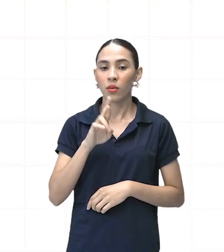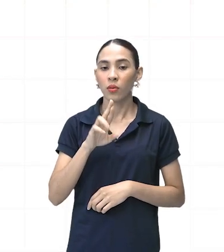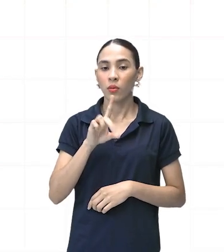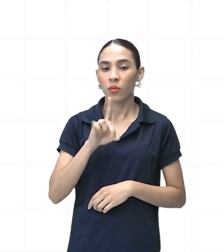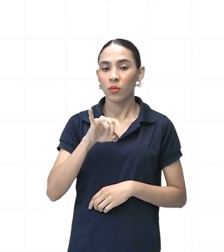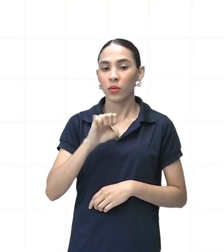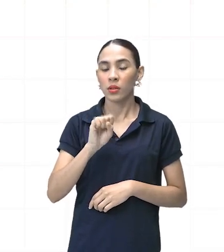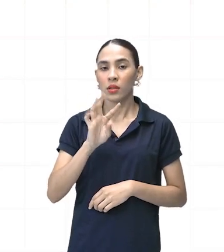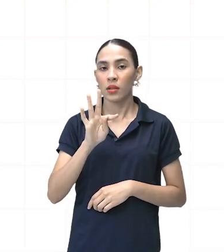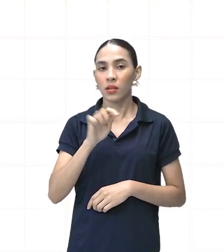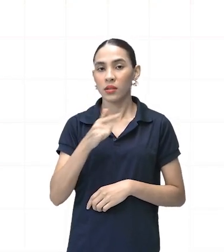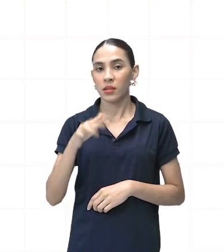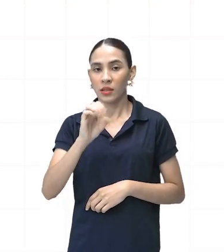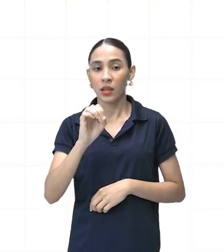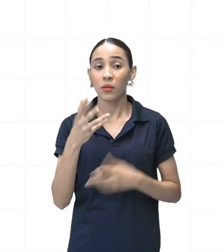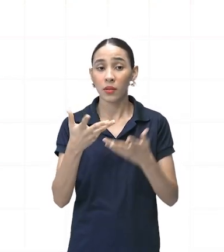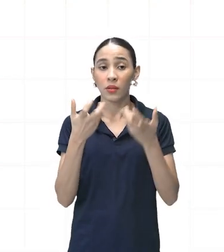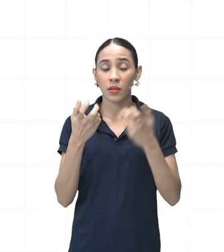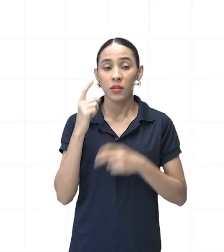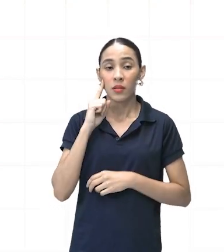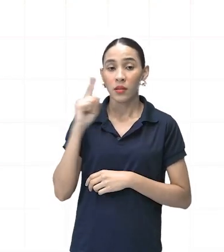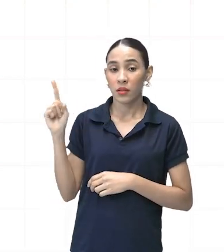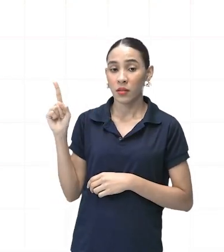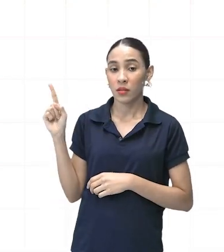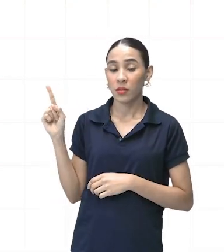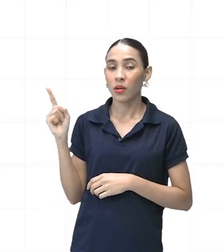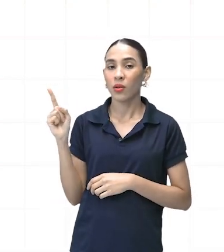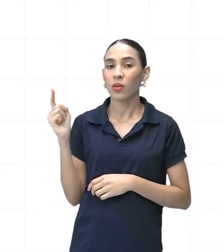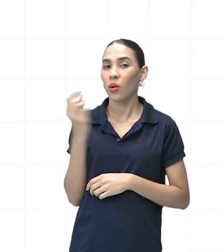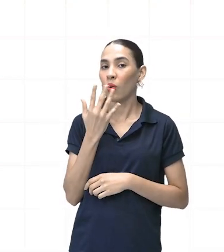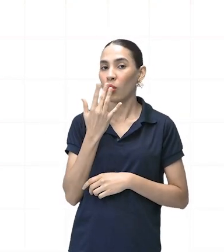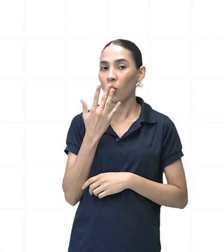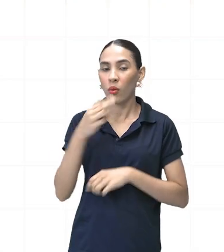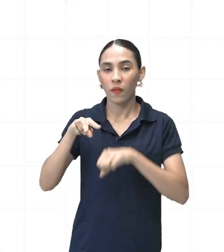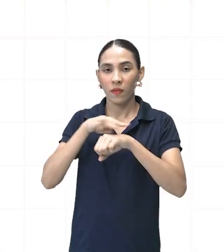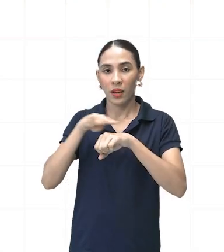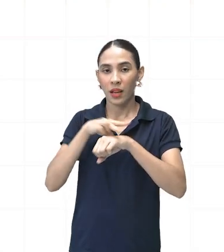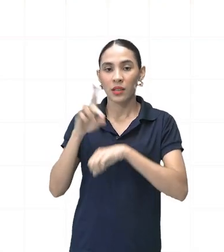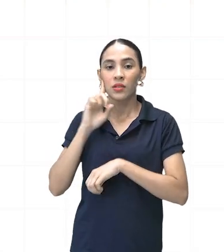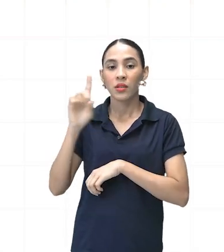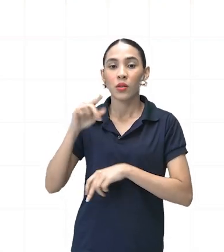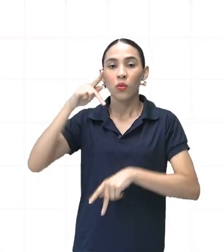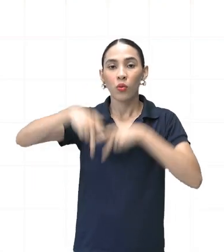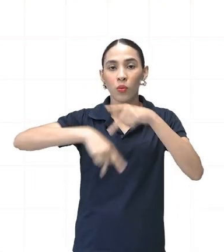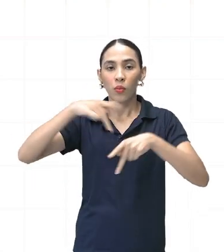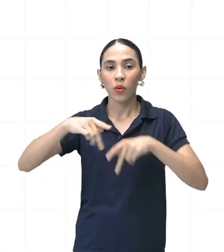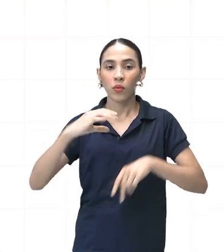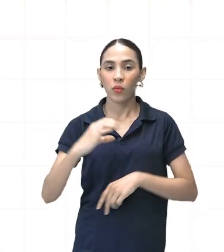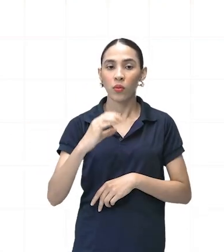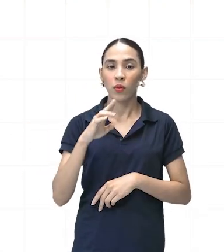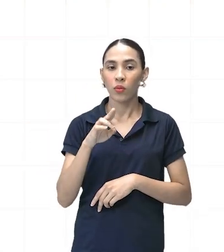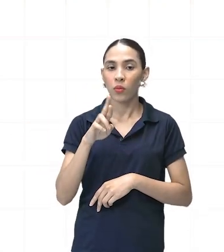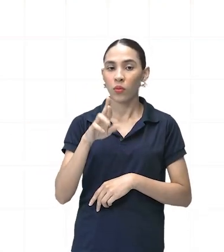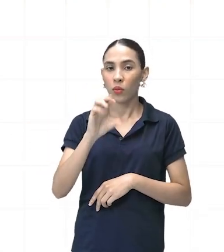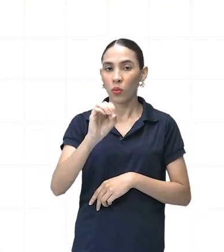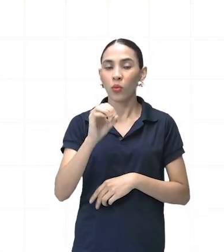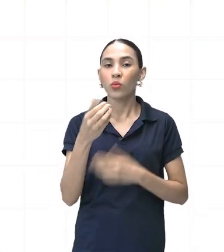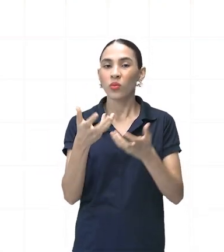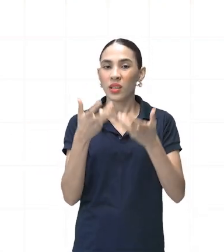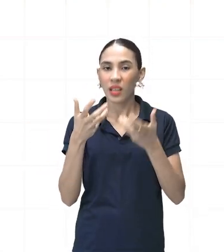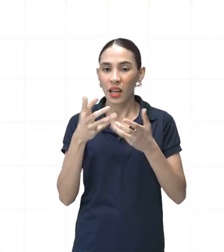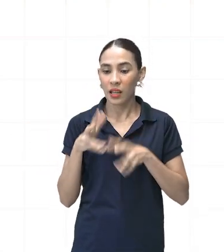mapa agora, gente, que te pode analisar, olha só essa região, né, em que o povo curdo, eles querem ter